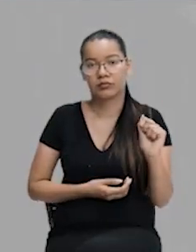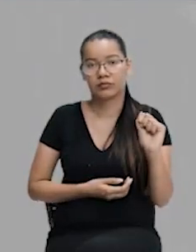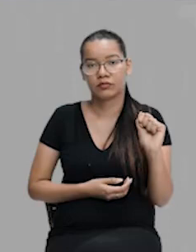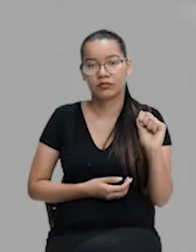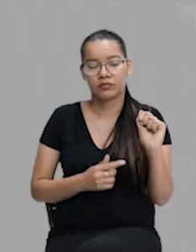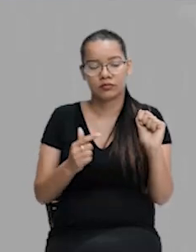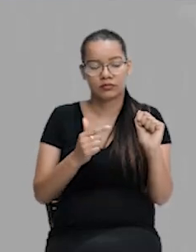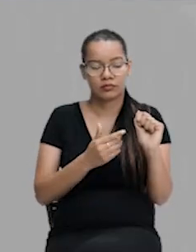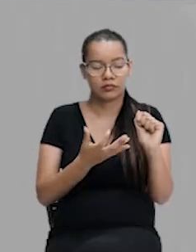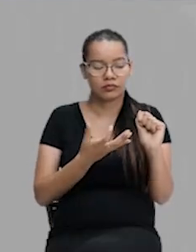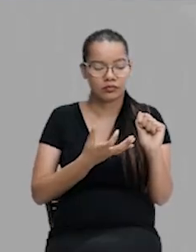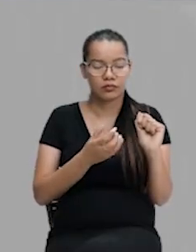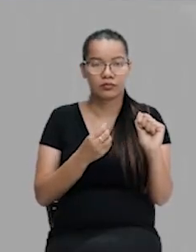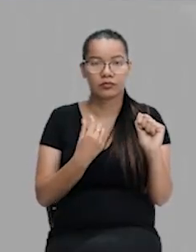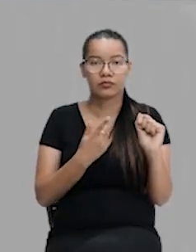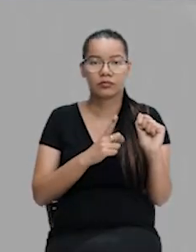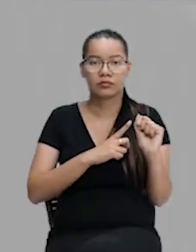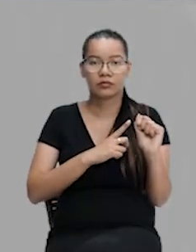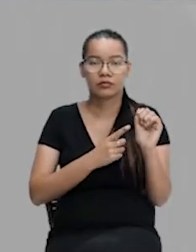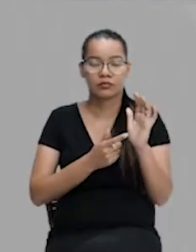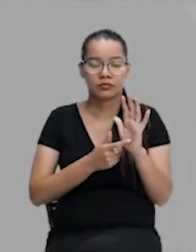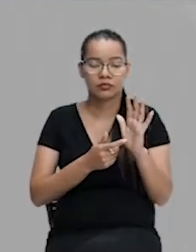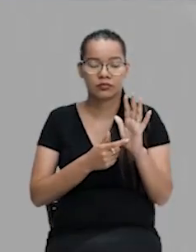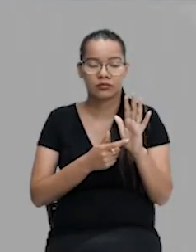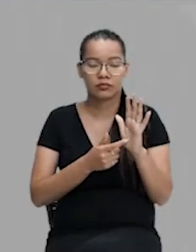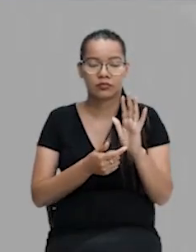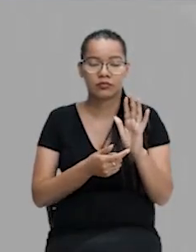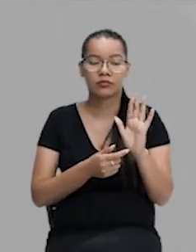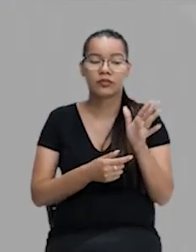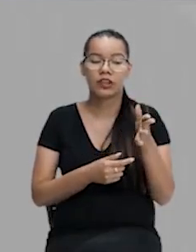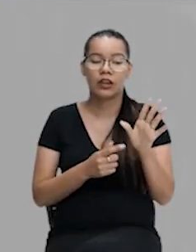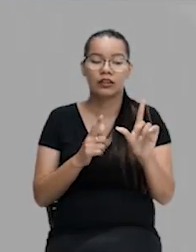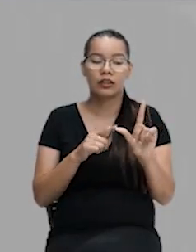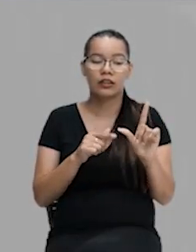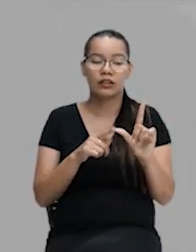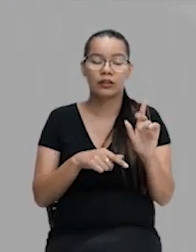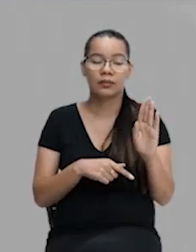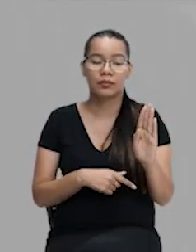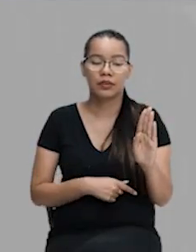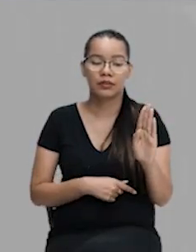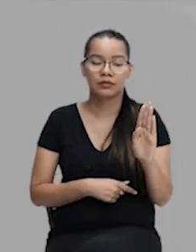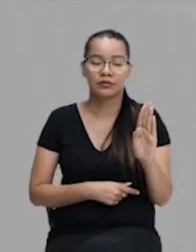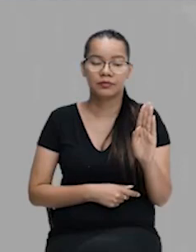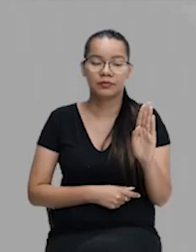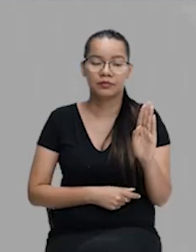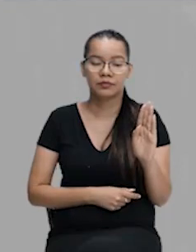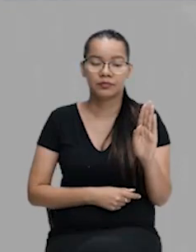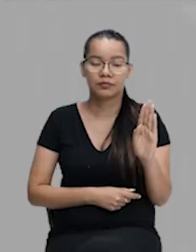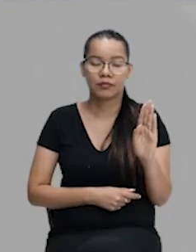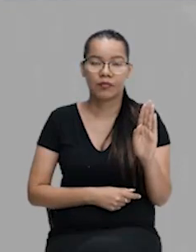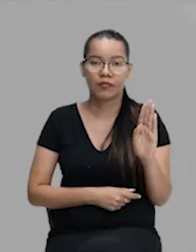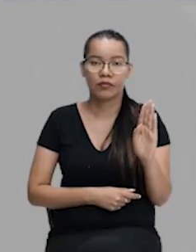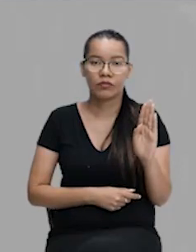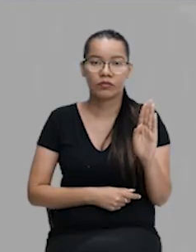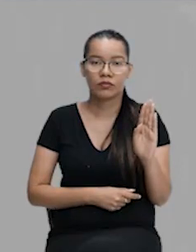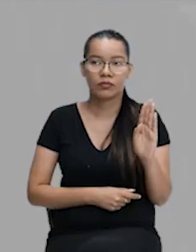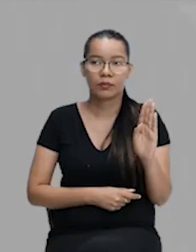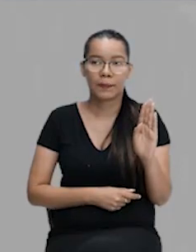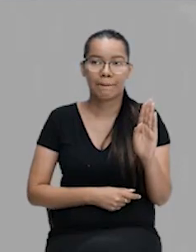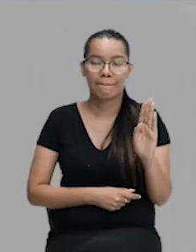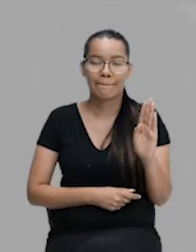gente mostre essa reação. E na letra B, cite o nome de um processo físico que permite remover